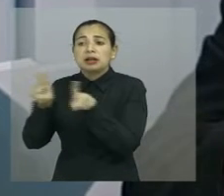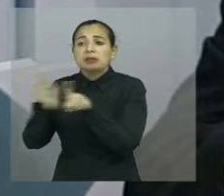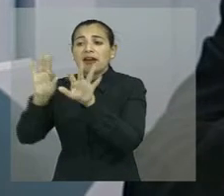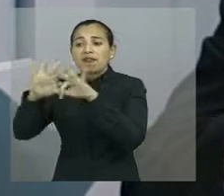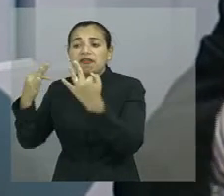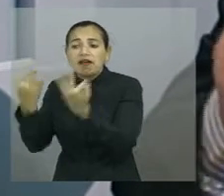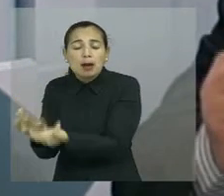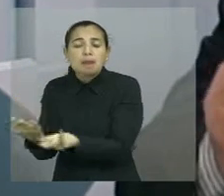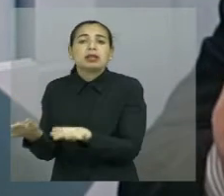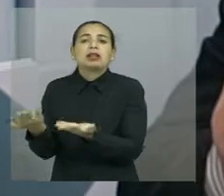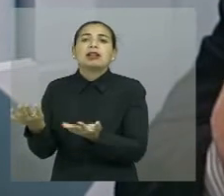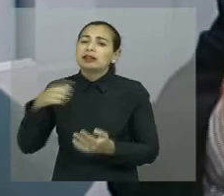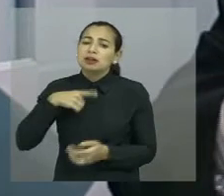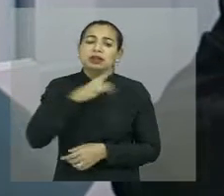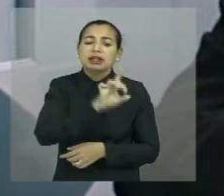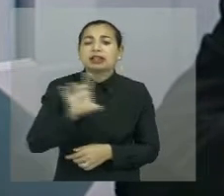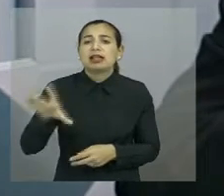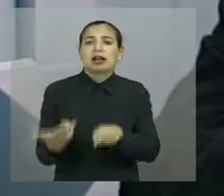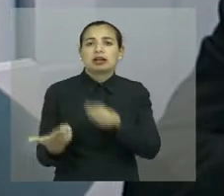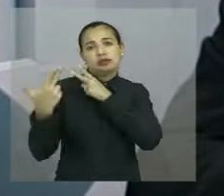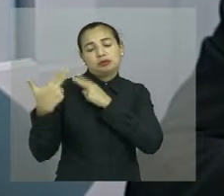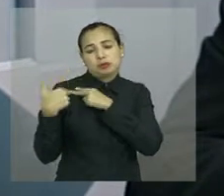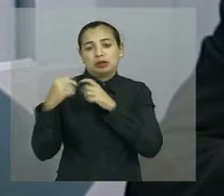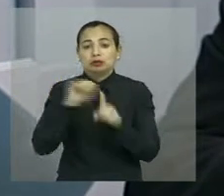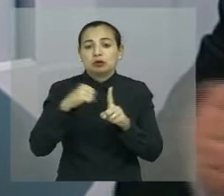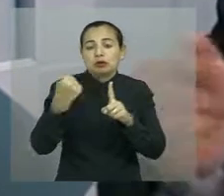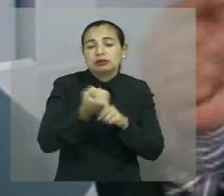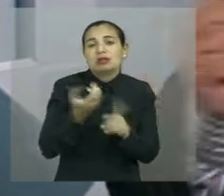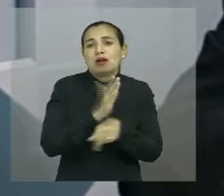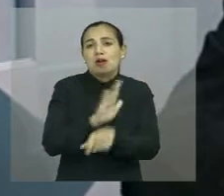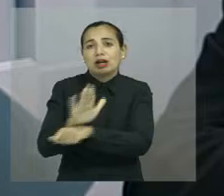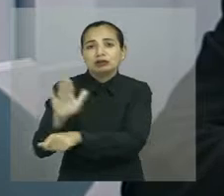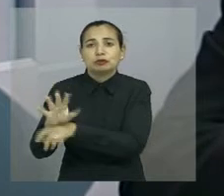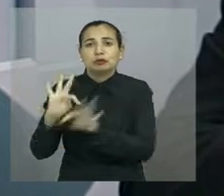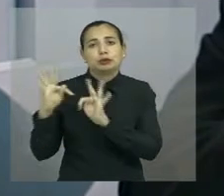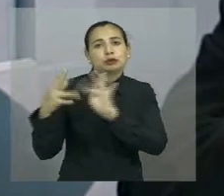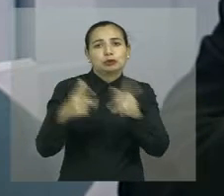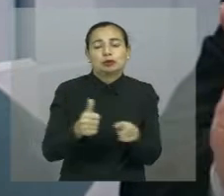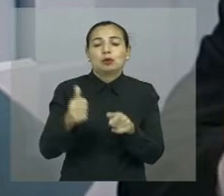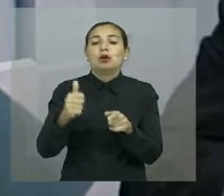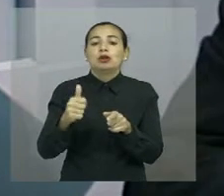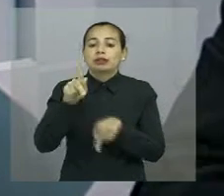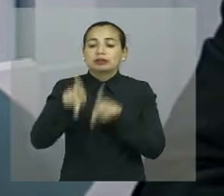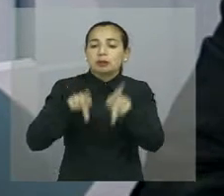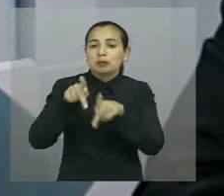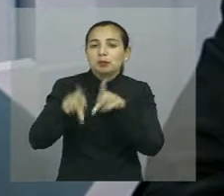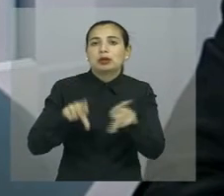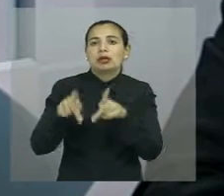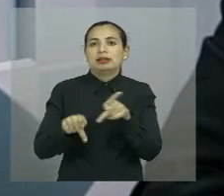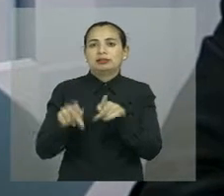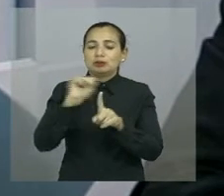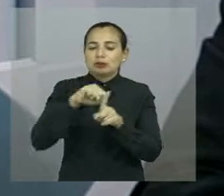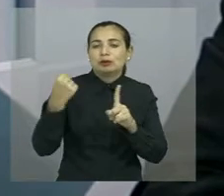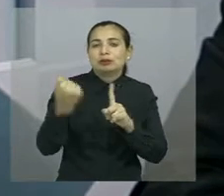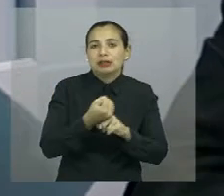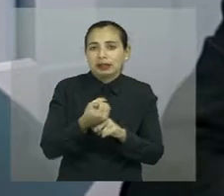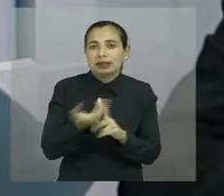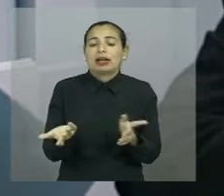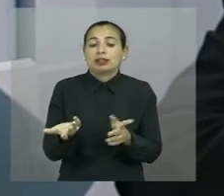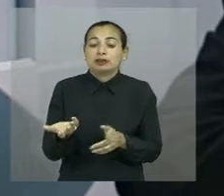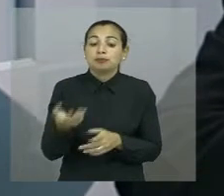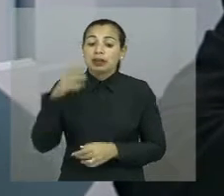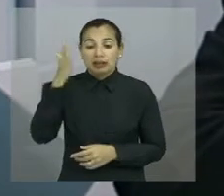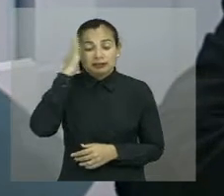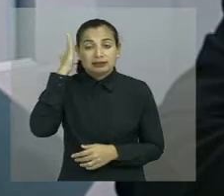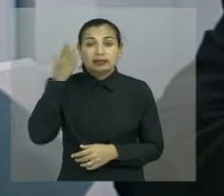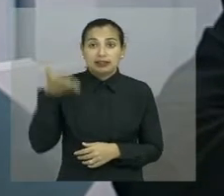além disso, nós vemos o contributo indispensável que hoje, numa cidade que é considerada uma das mais violentas do país,